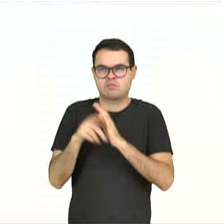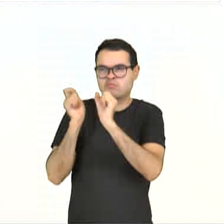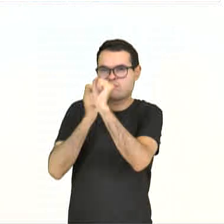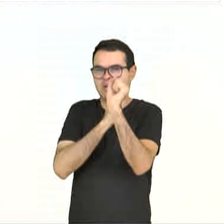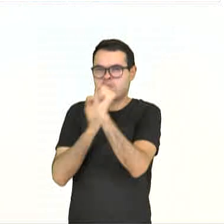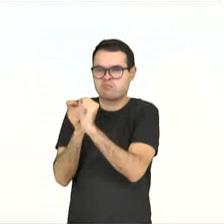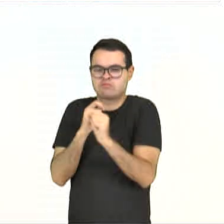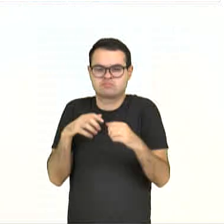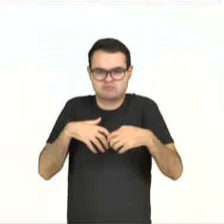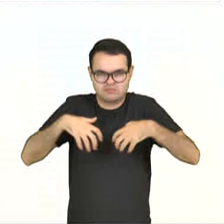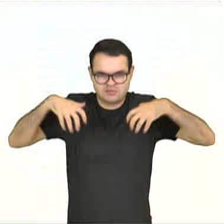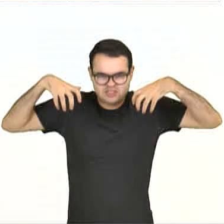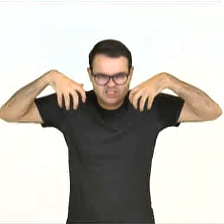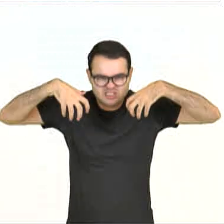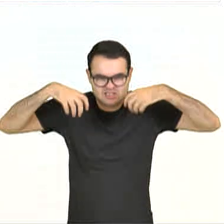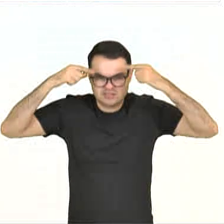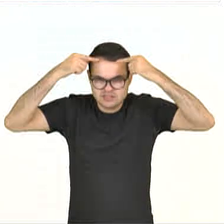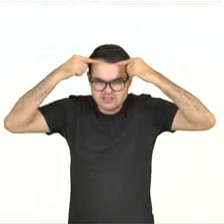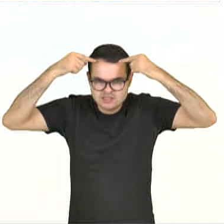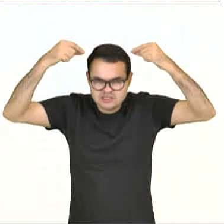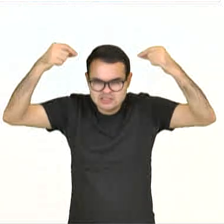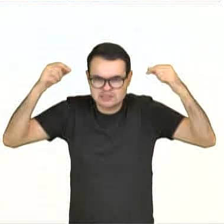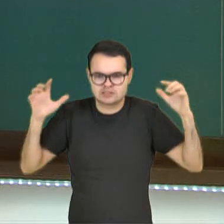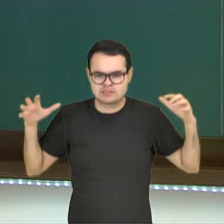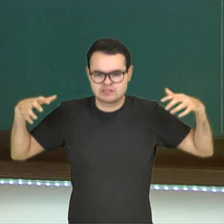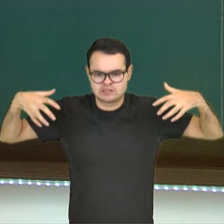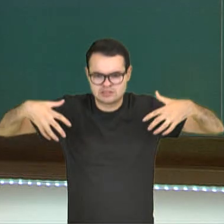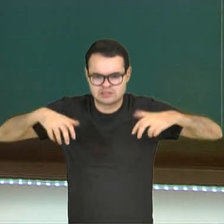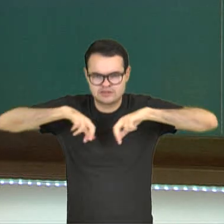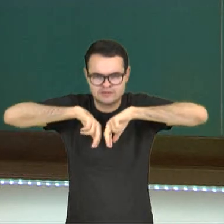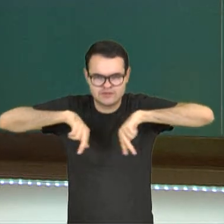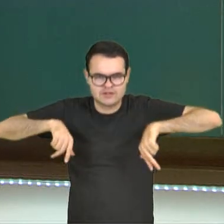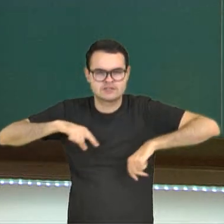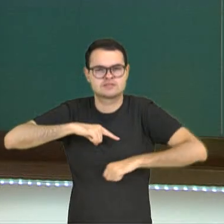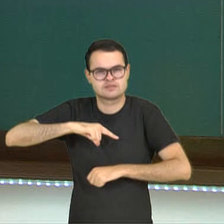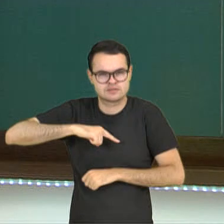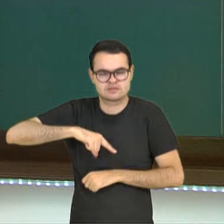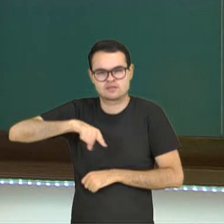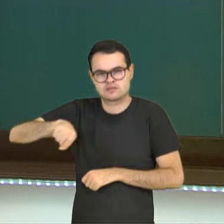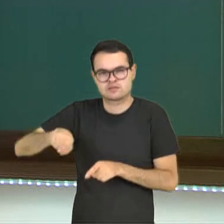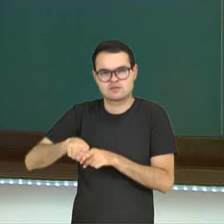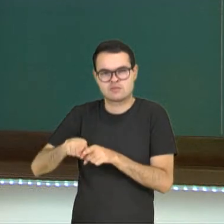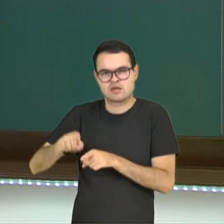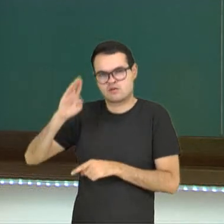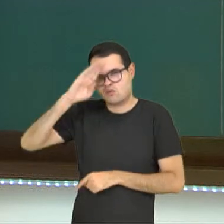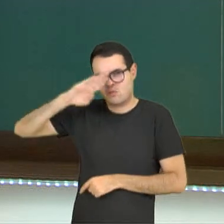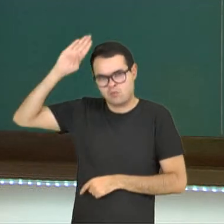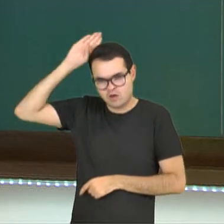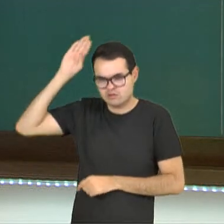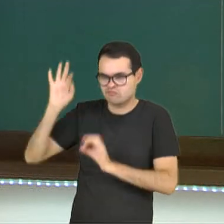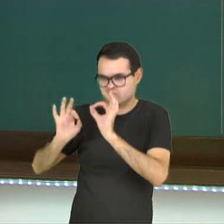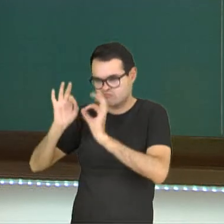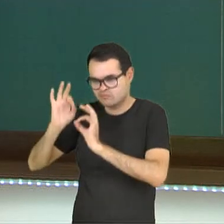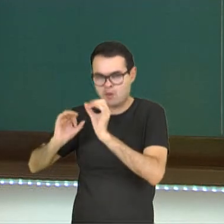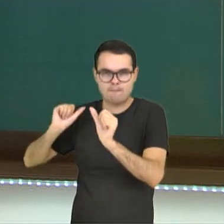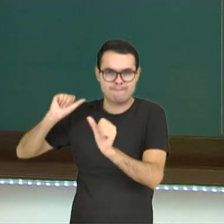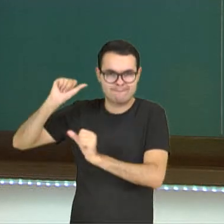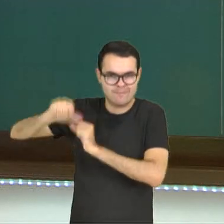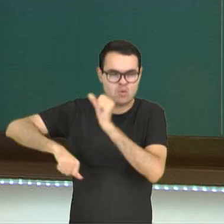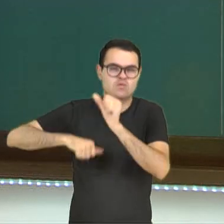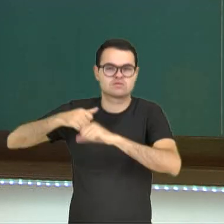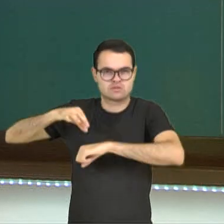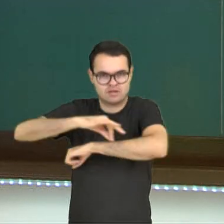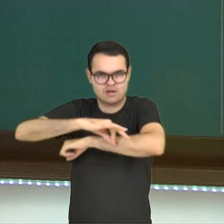vai perceber bem isso, né? E a gente tem os arcos romanos que surgem aí, né? Então a arquitetura ela dá um salto